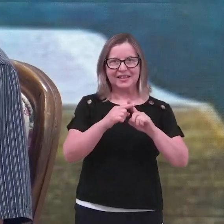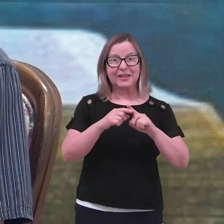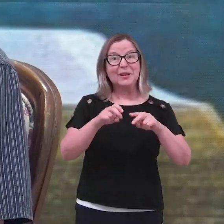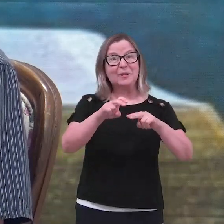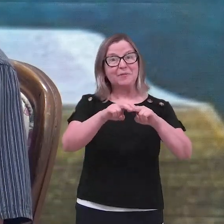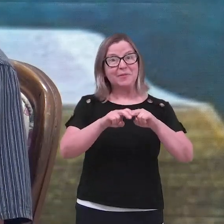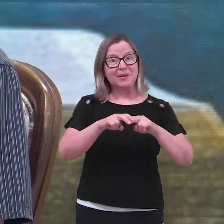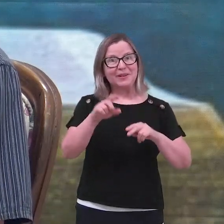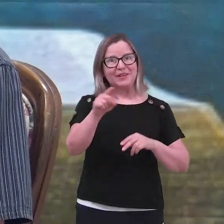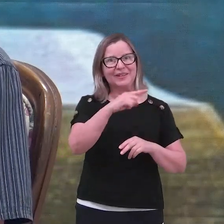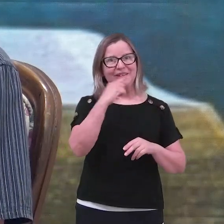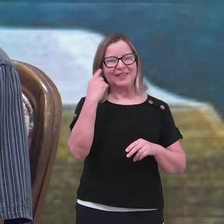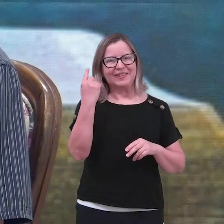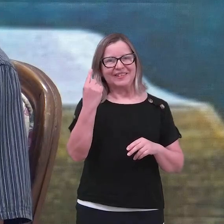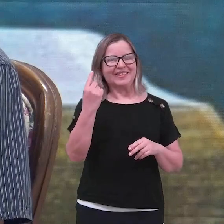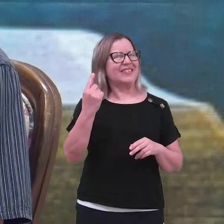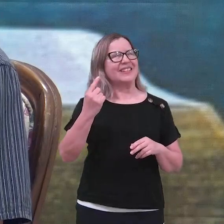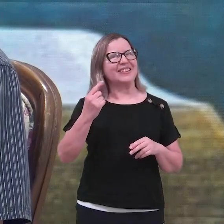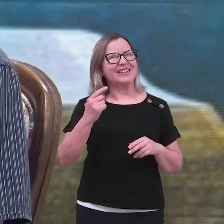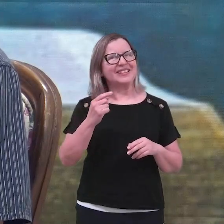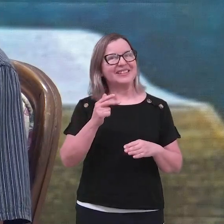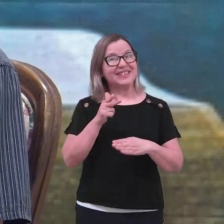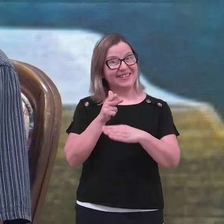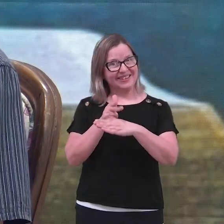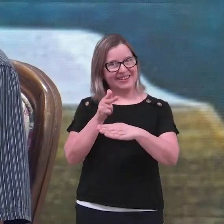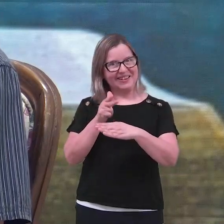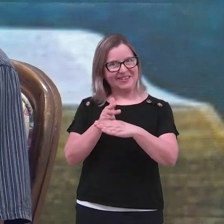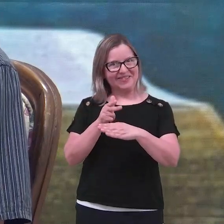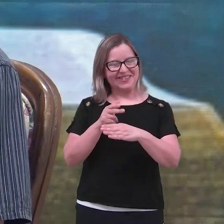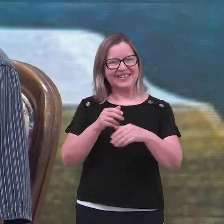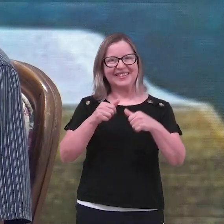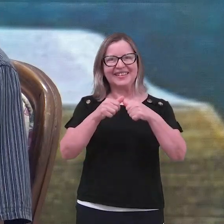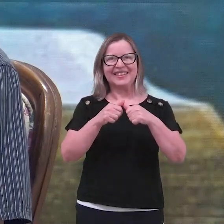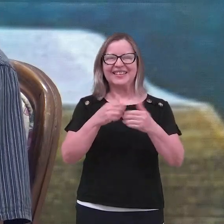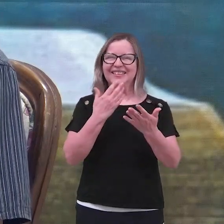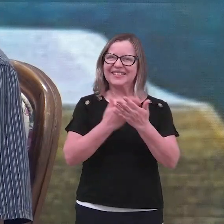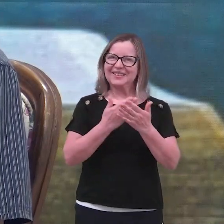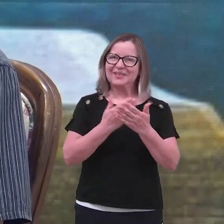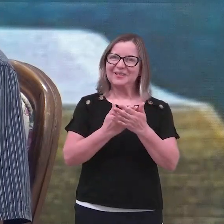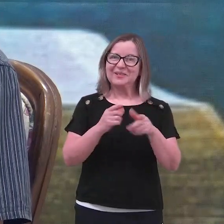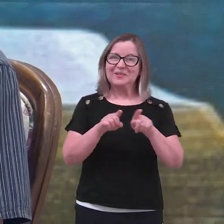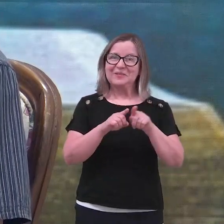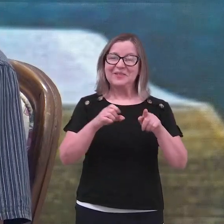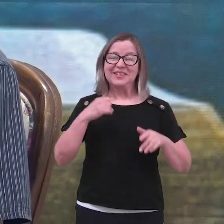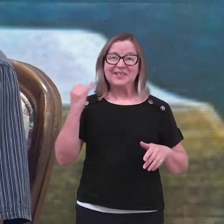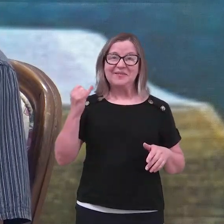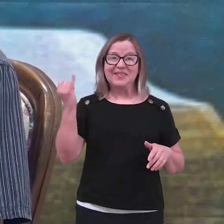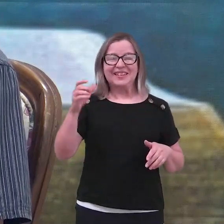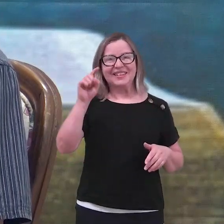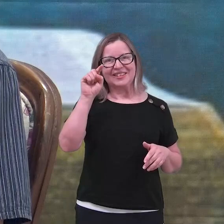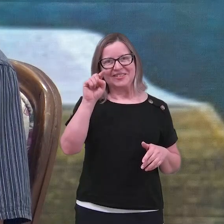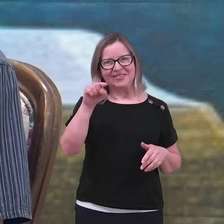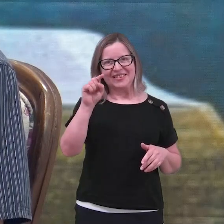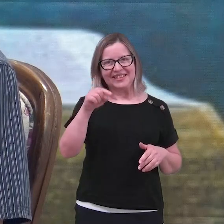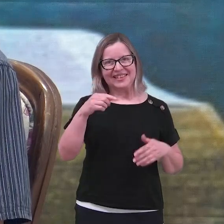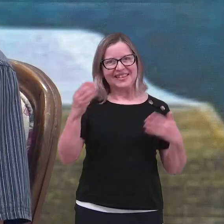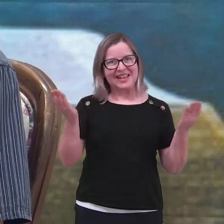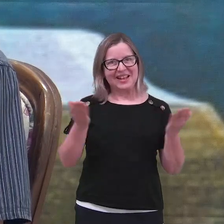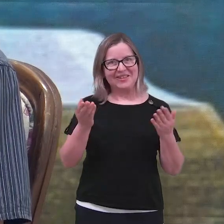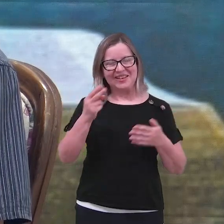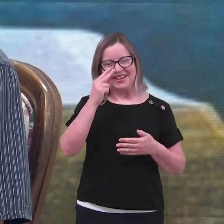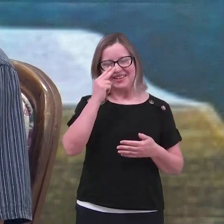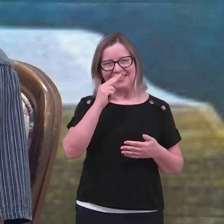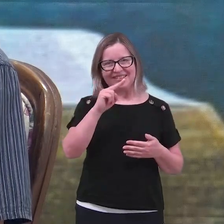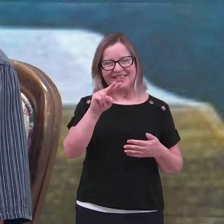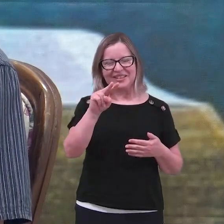estamos gravando essas transmissões. Mas é muito importante que você, que agora está